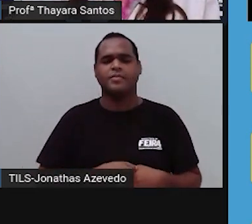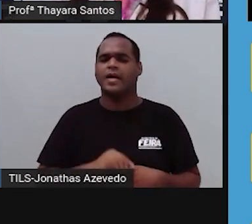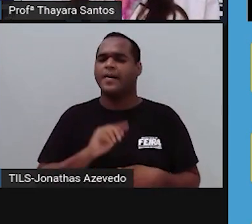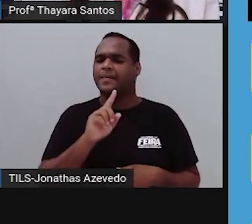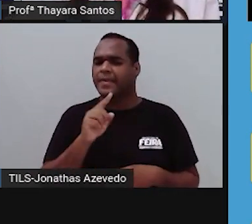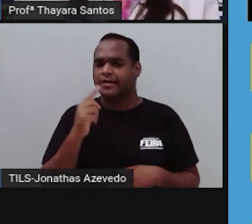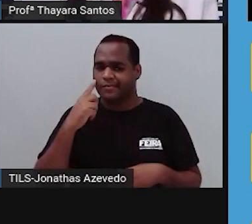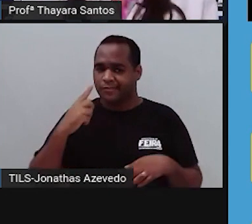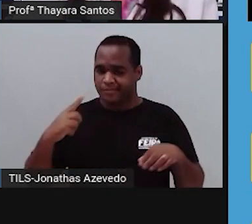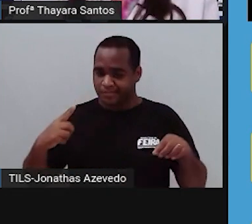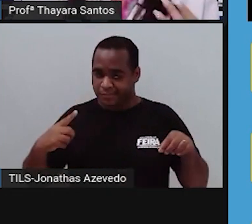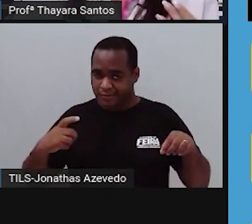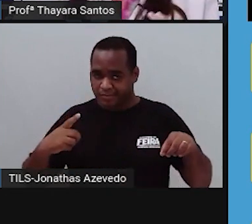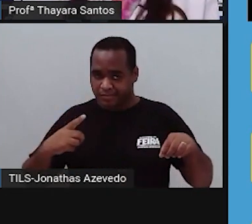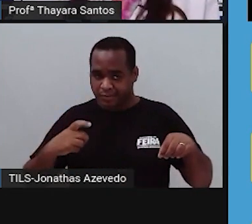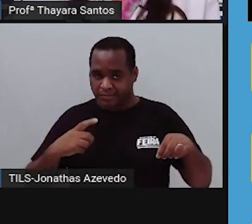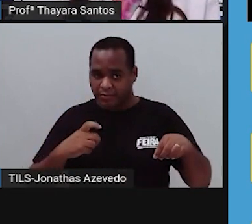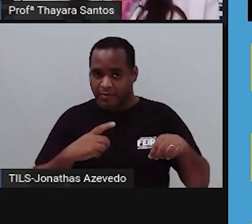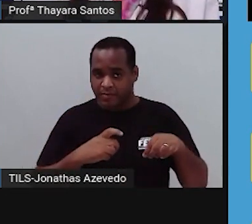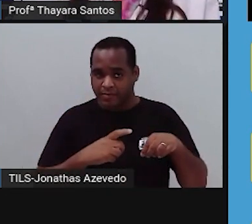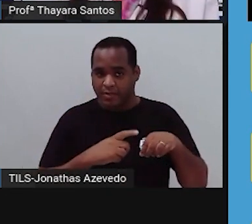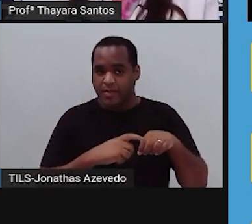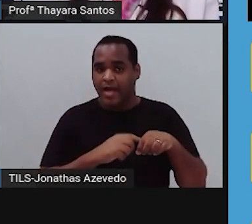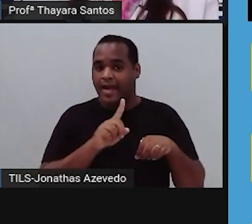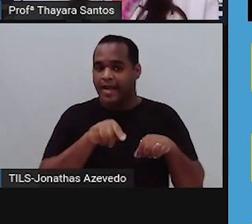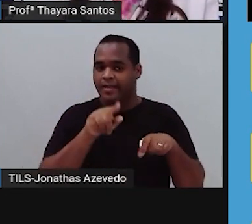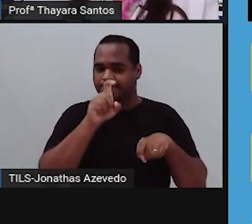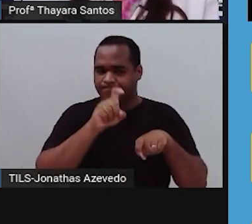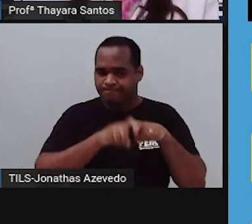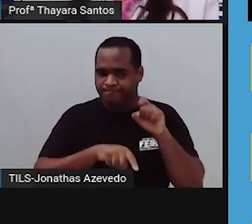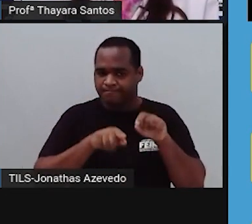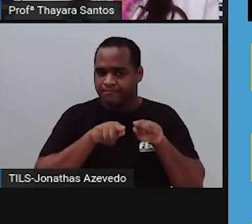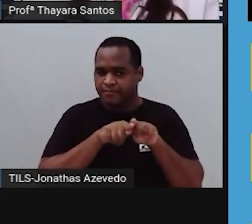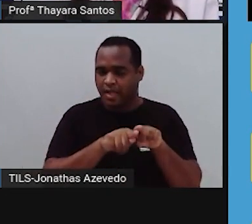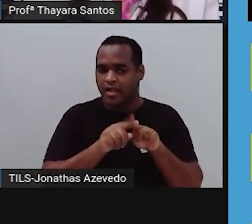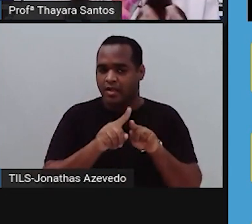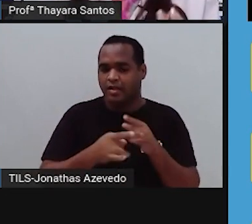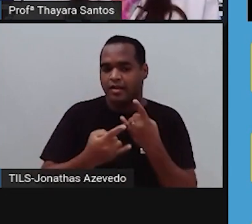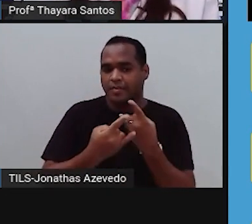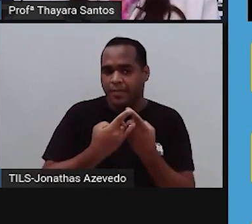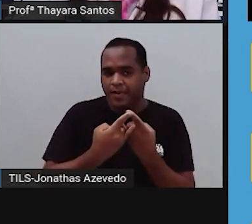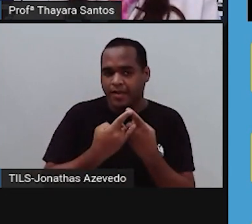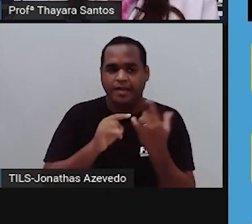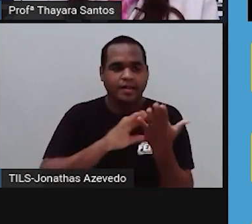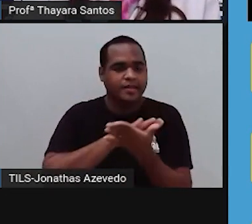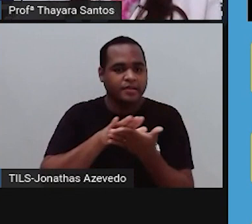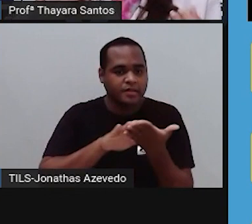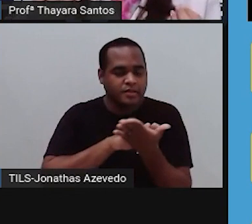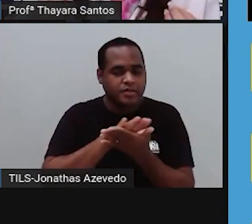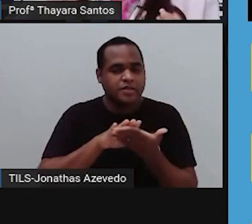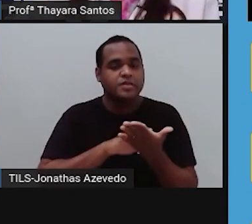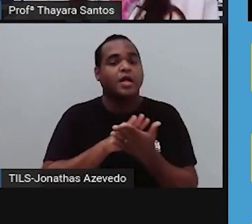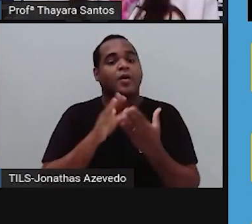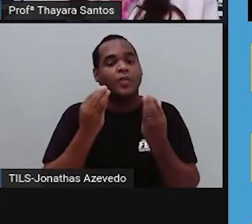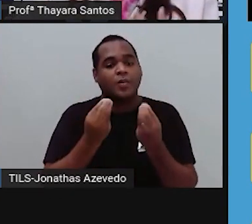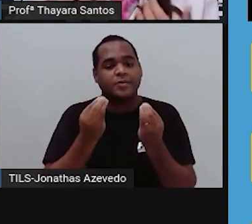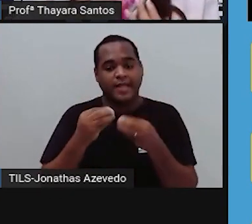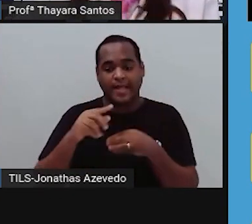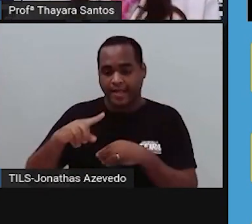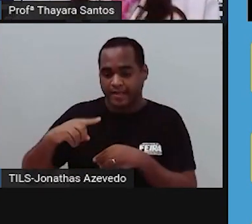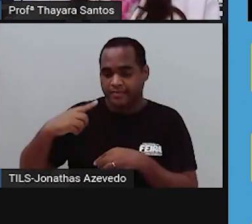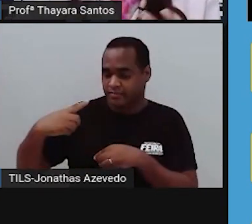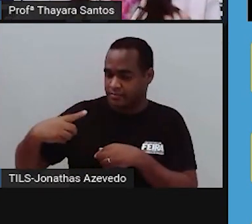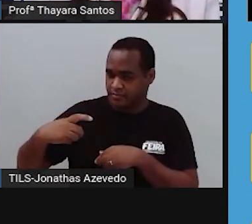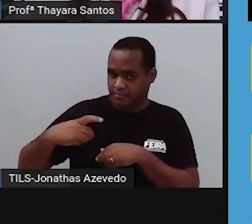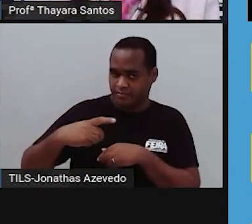nesse período de ovulação a mulher teve uma relação sexual sem preservativo, né, sem proteção, o espermatozoide ele